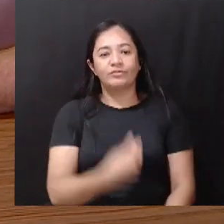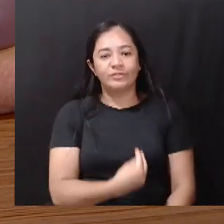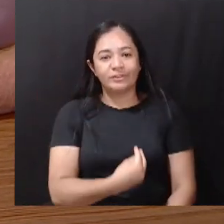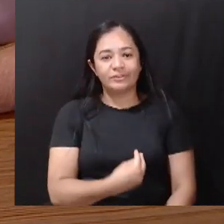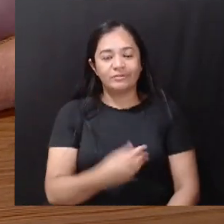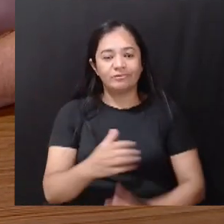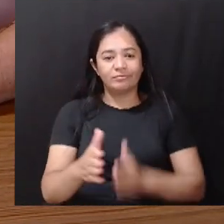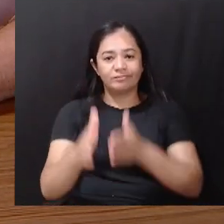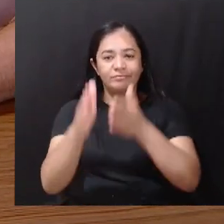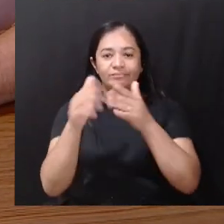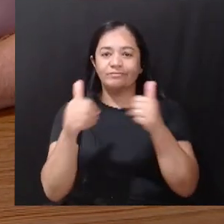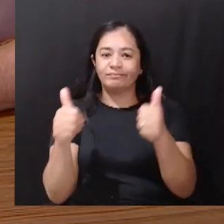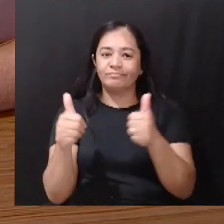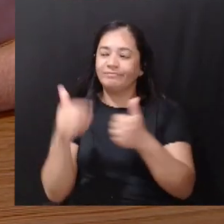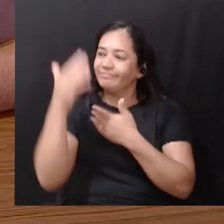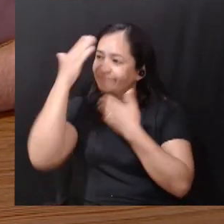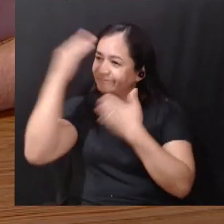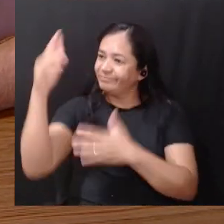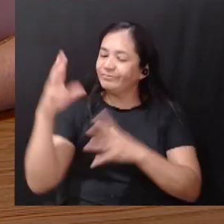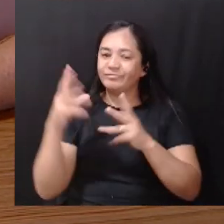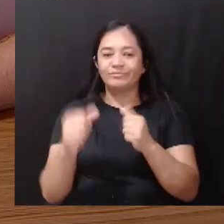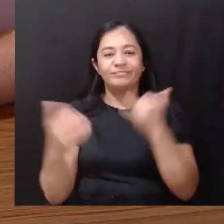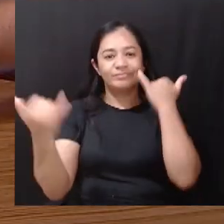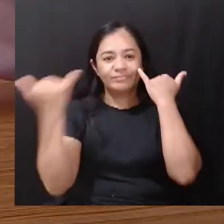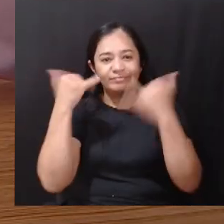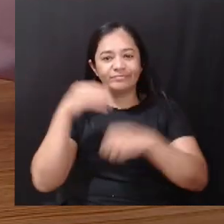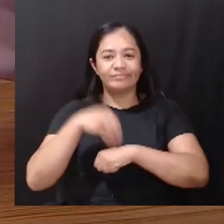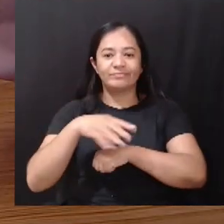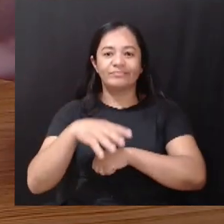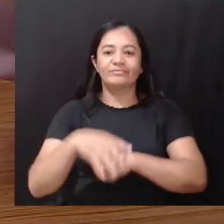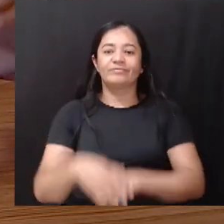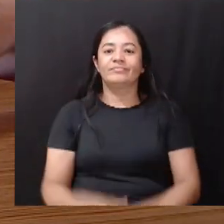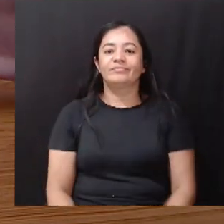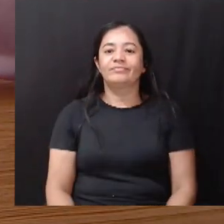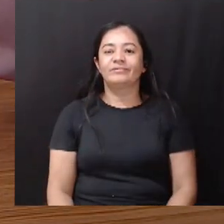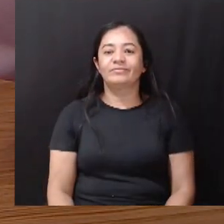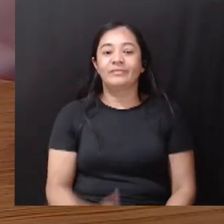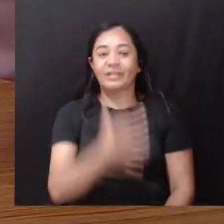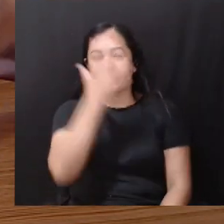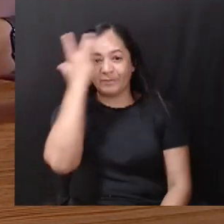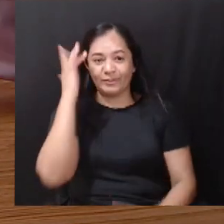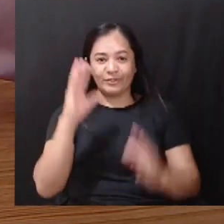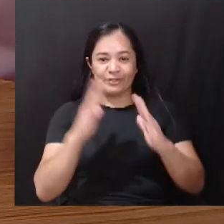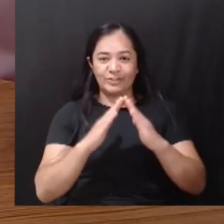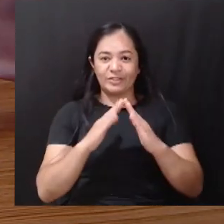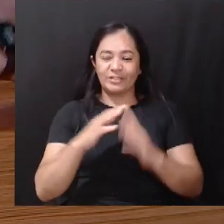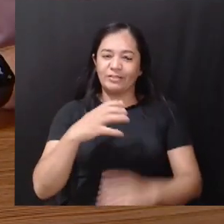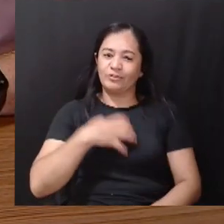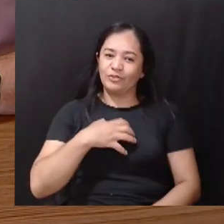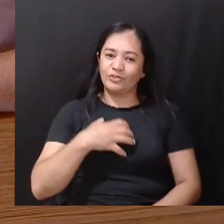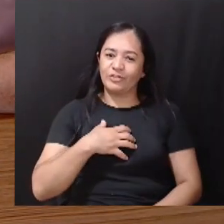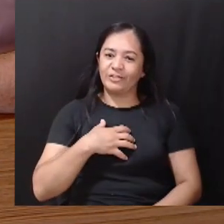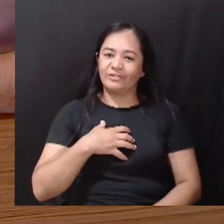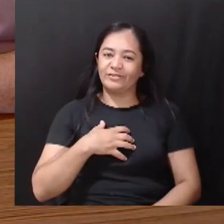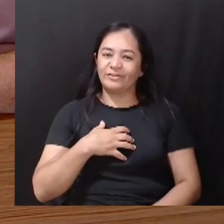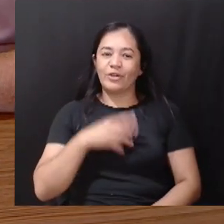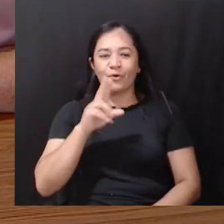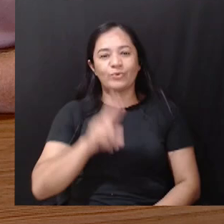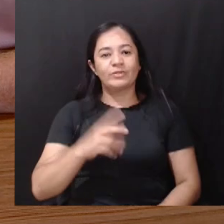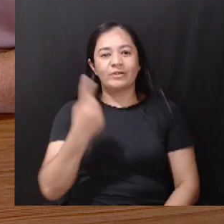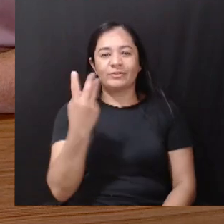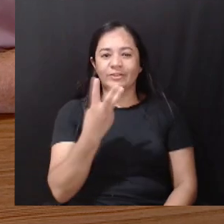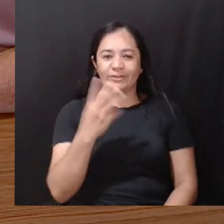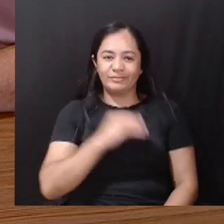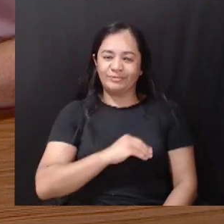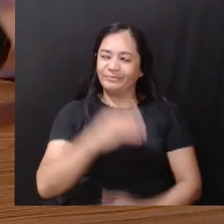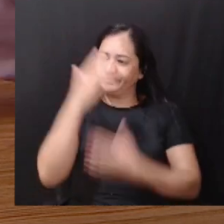bem. João, muito obrigado por todas essas dicas e orientações para o pessoal que está lá em casa, da melhor forma deles utilizarem o 13º. Muito